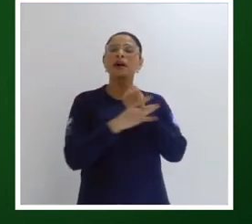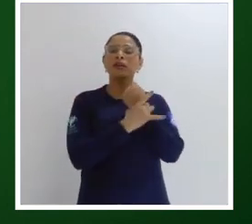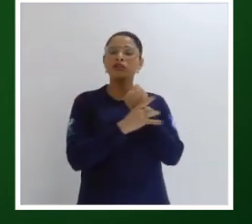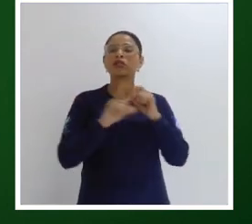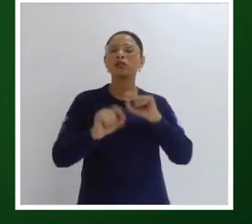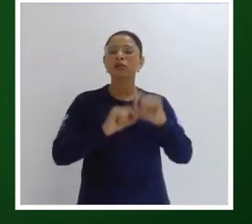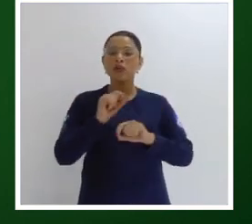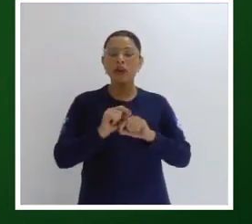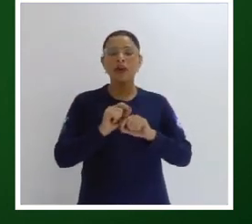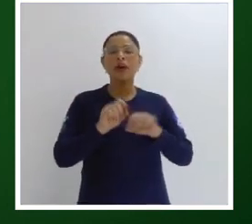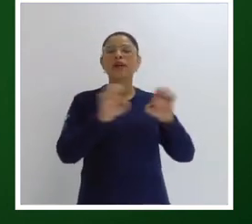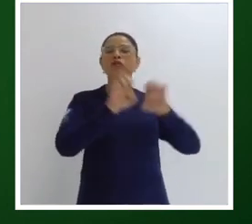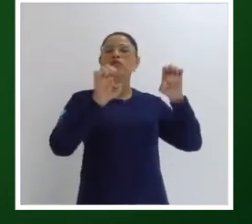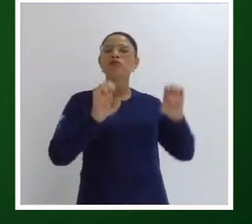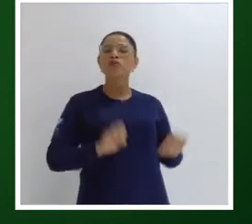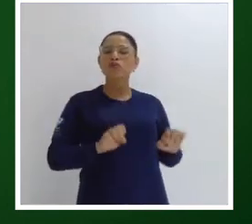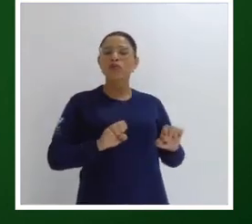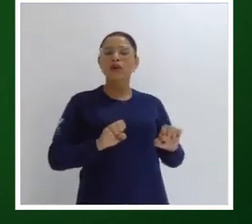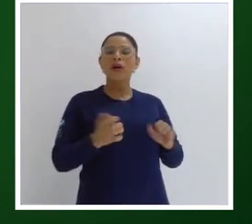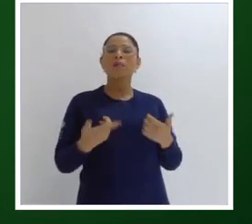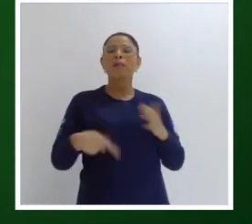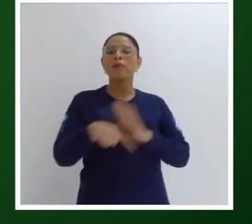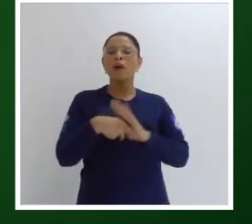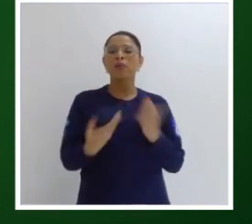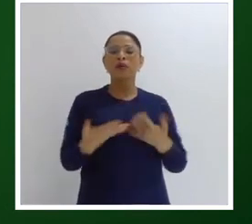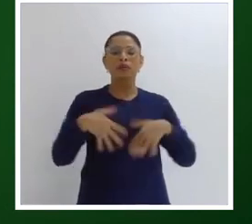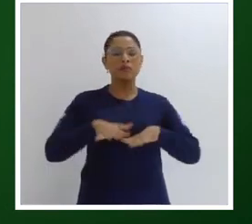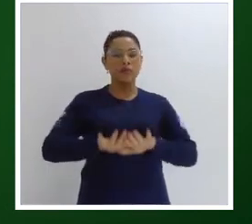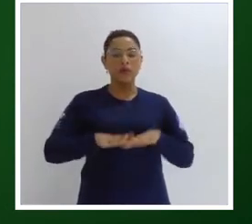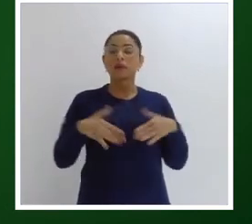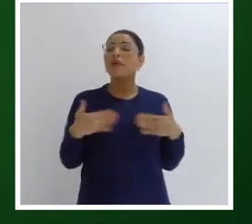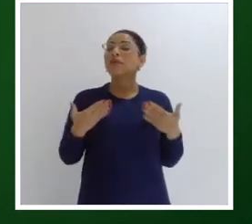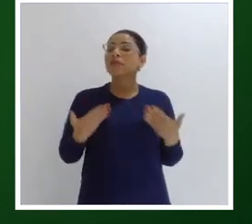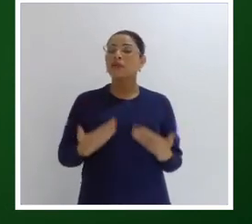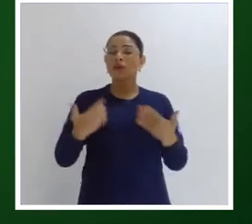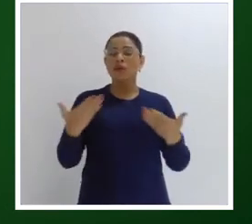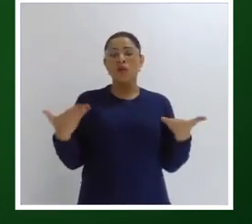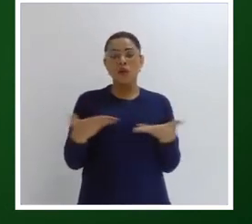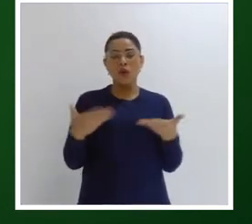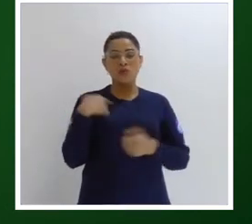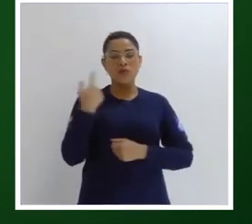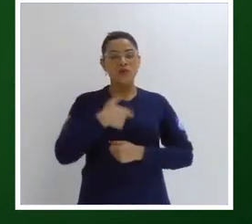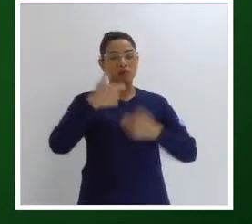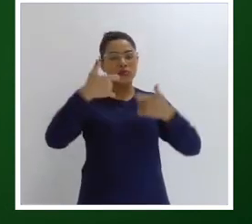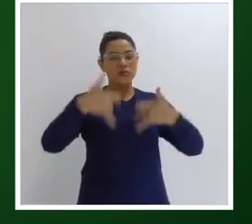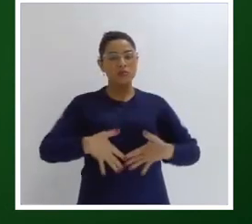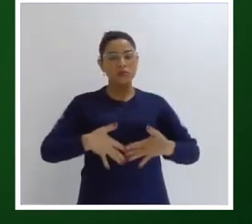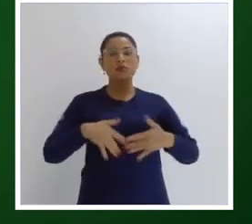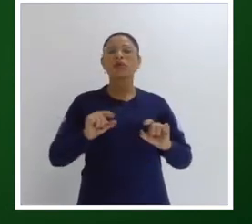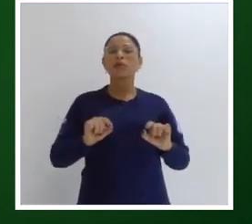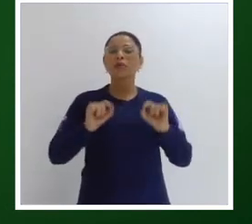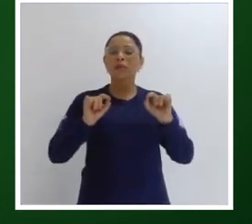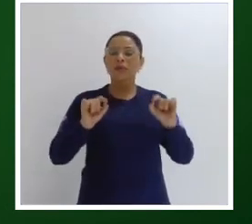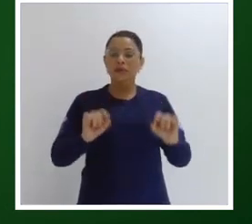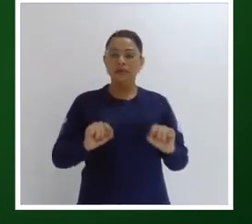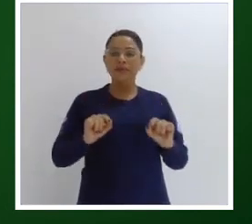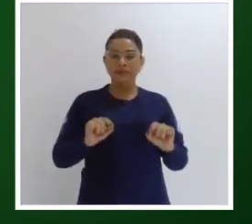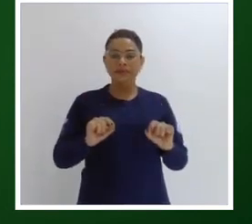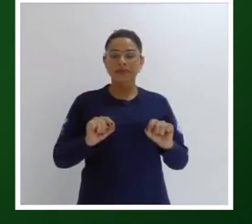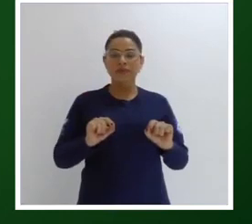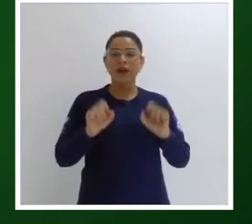a infraestrutura inclusiva então nós estamos falando aqui de toda uma questão